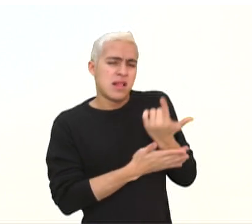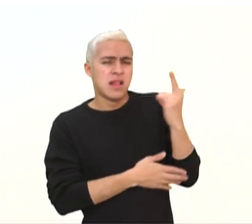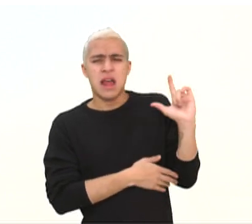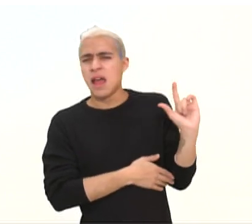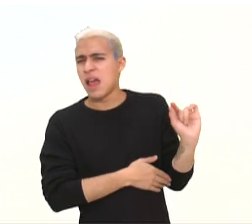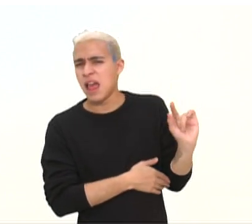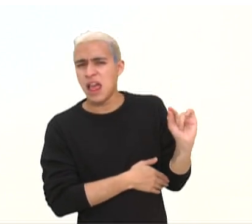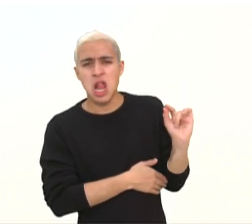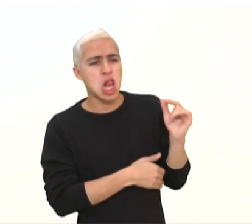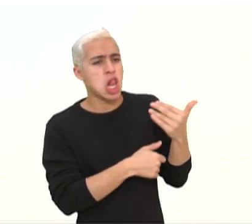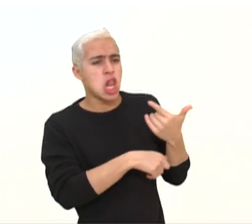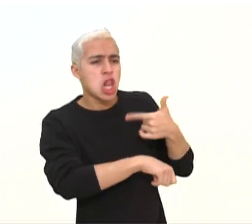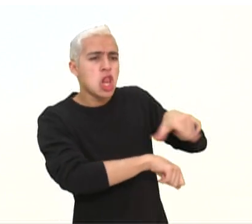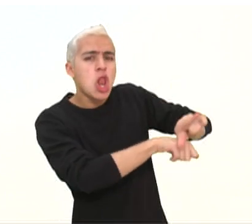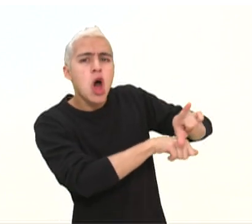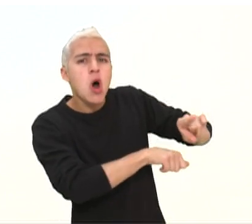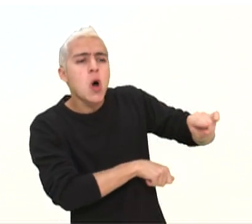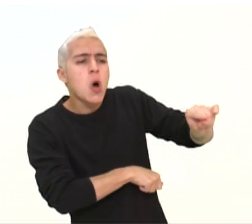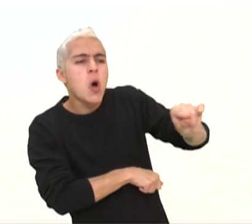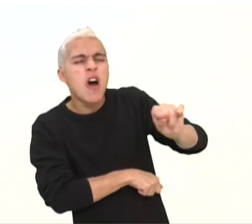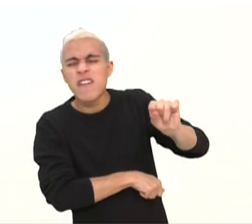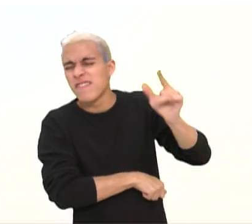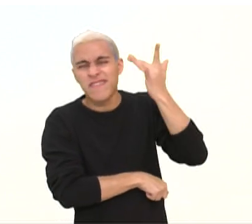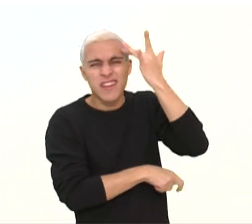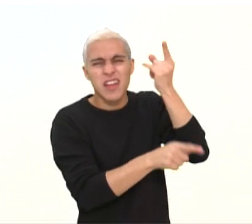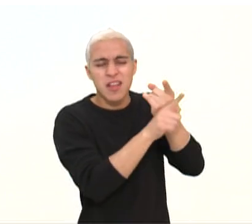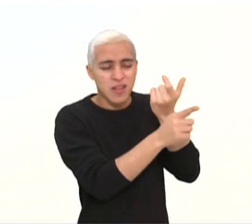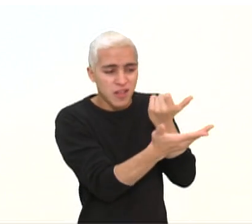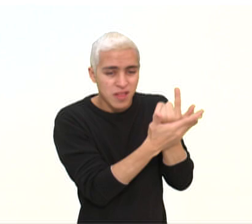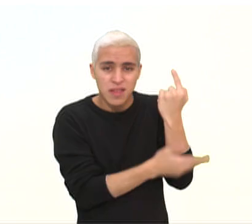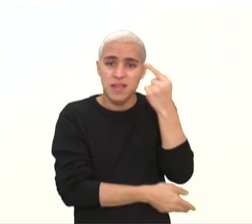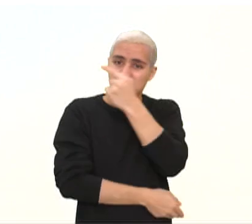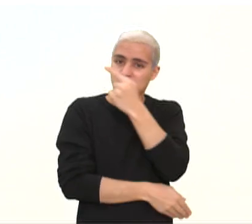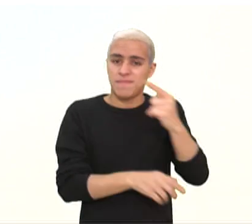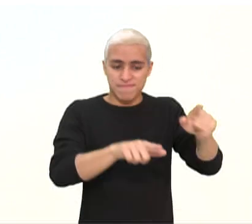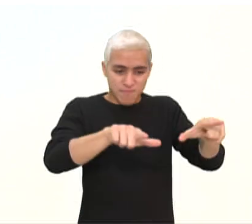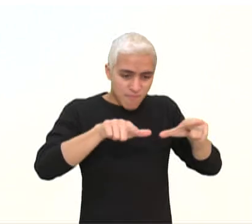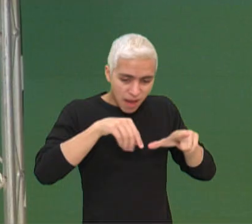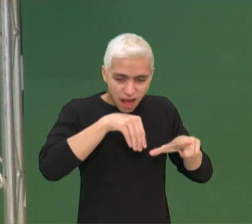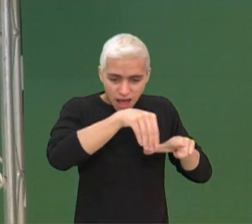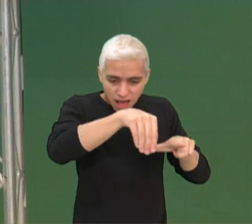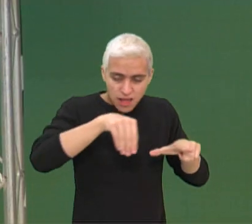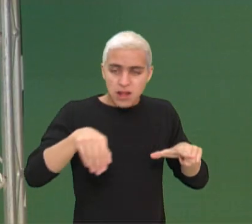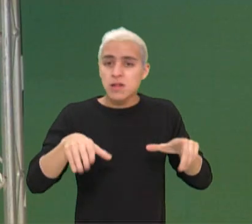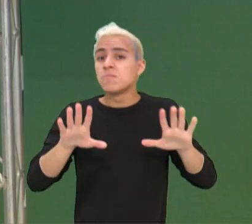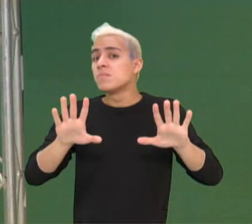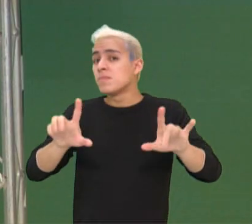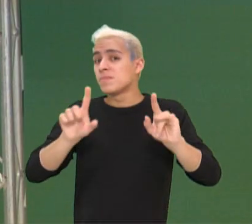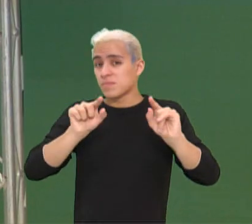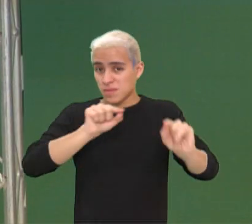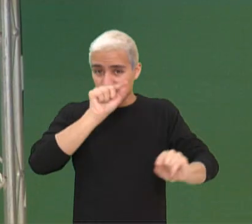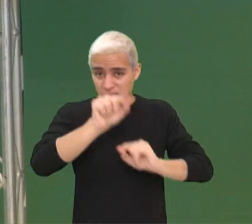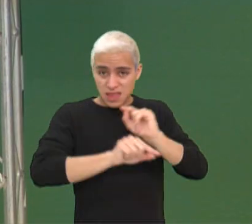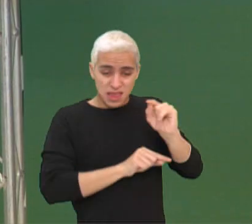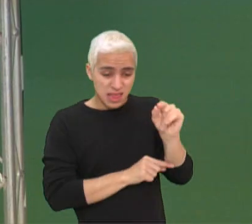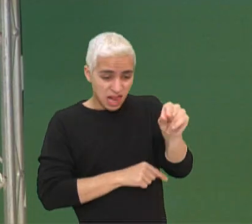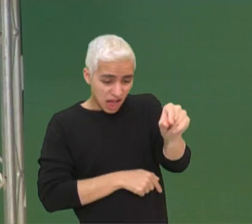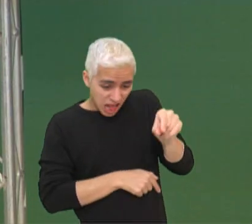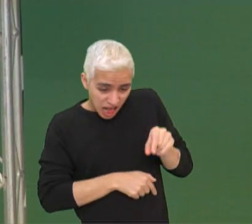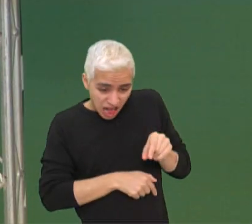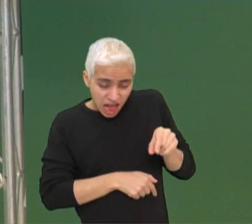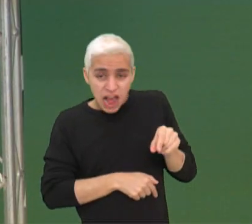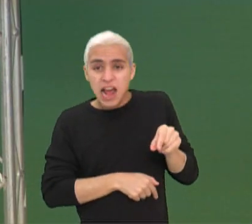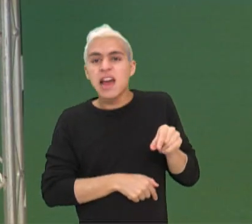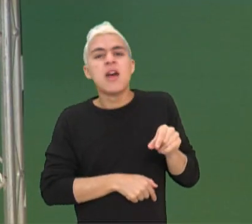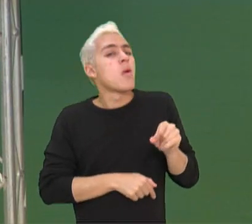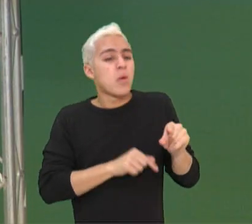barato, qualquer loja você compra um tabuleiro. E o que é interessante, normalmente quando você compra um tabuleiro de trilha, ele de um